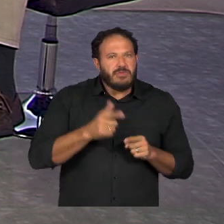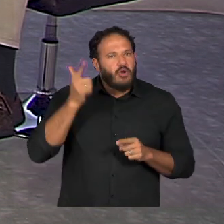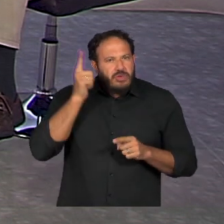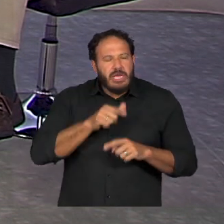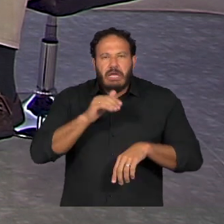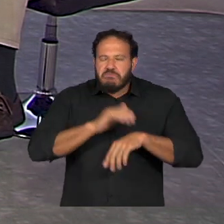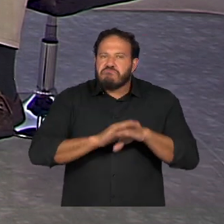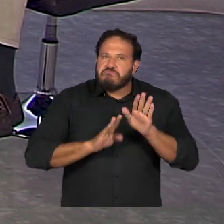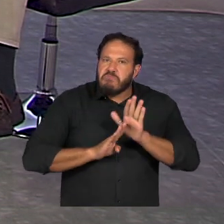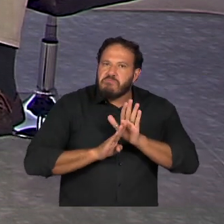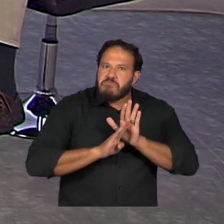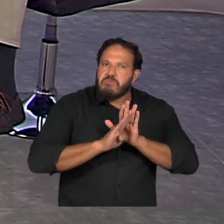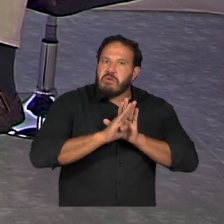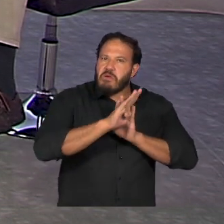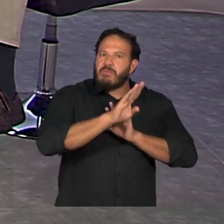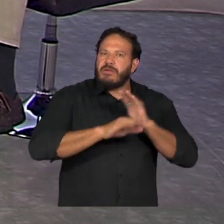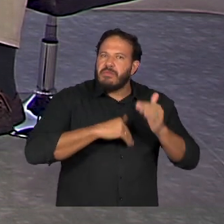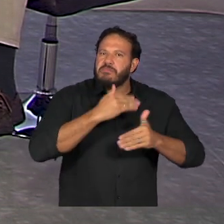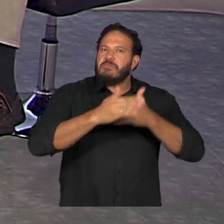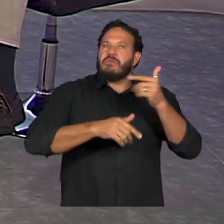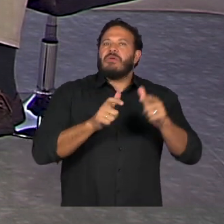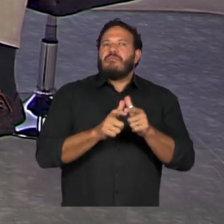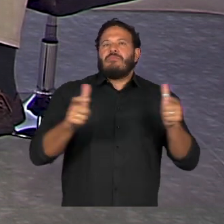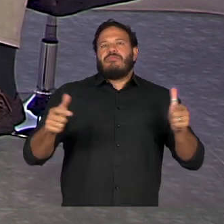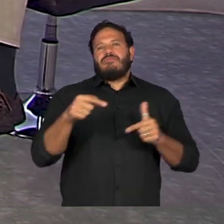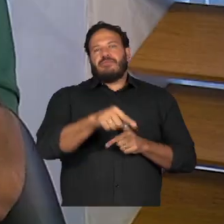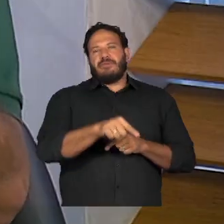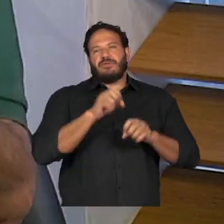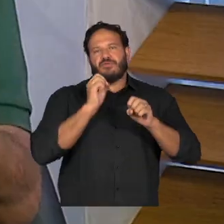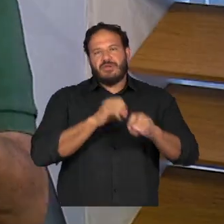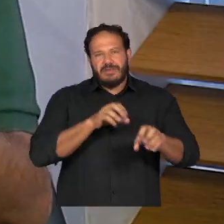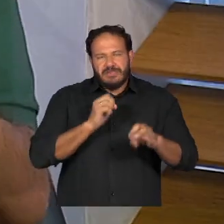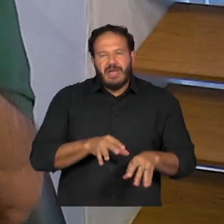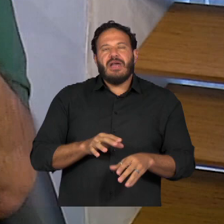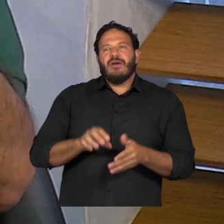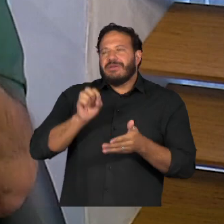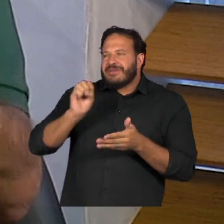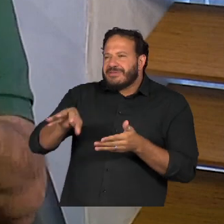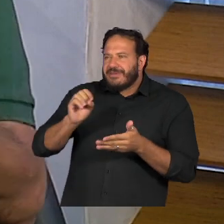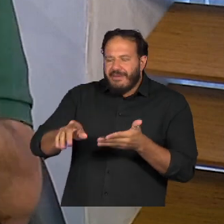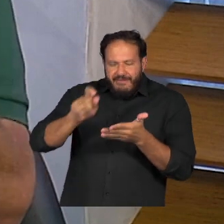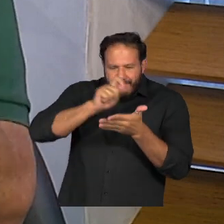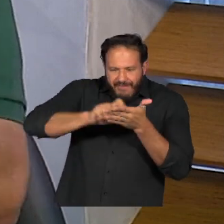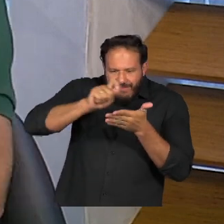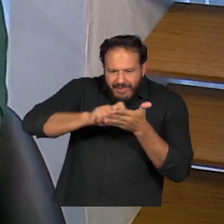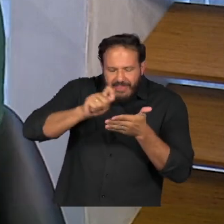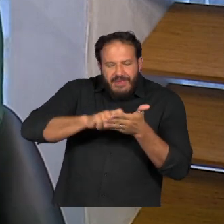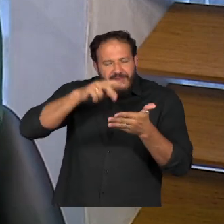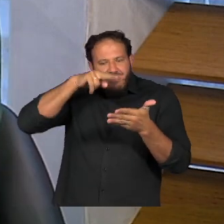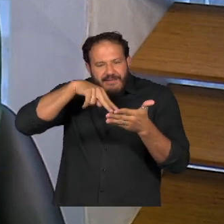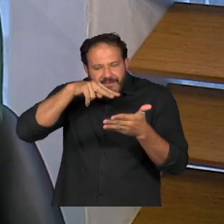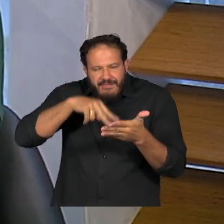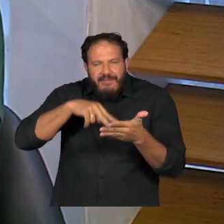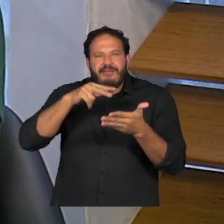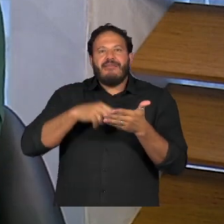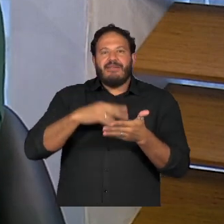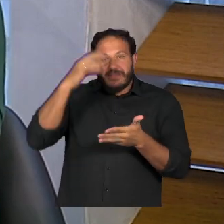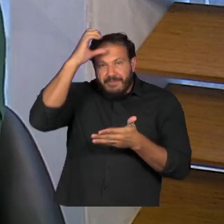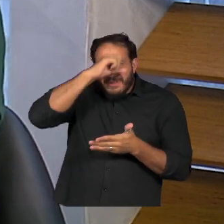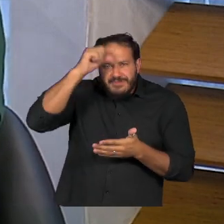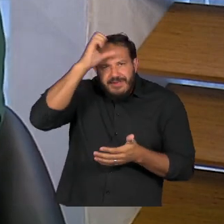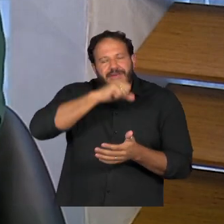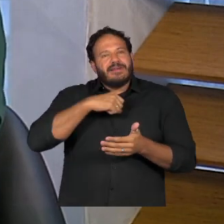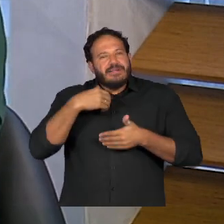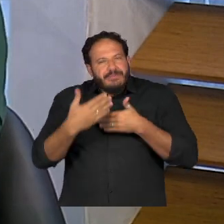resultados muito satisfatórios na educação na alfabetização na aprend agem enfim eu creio que